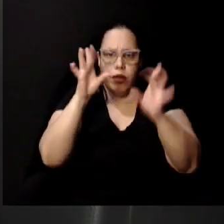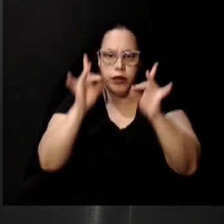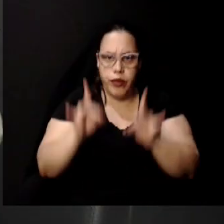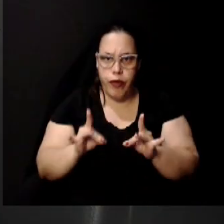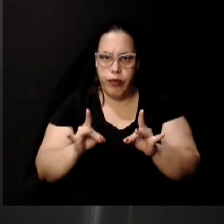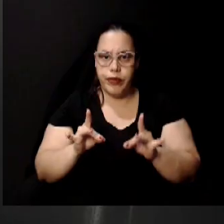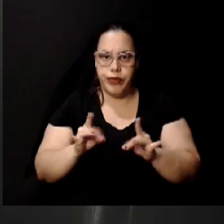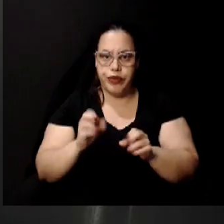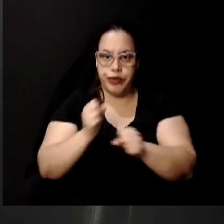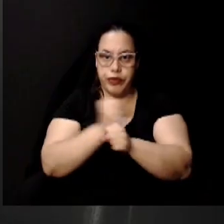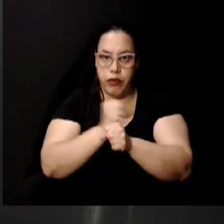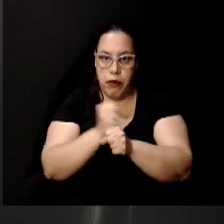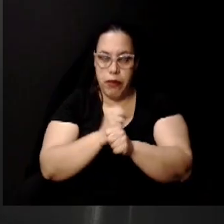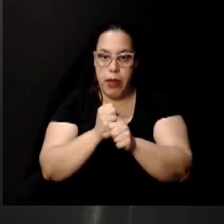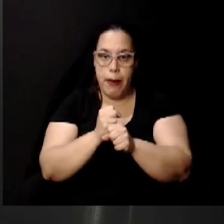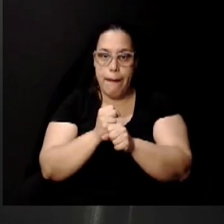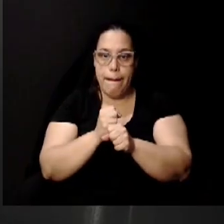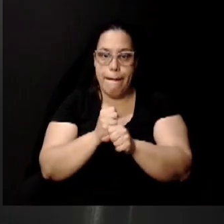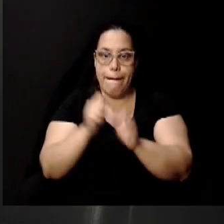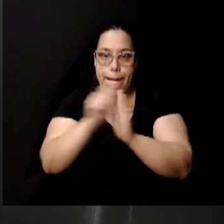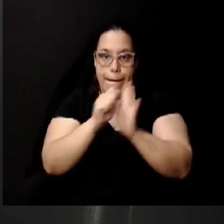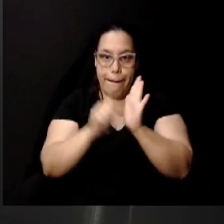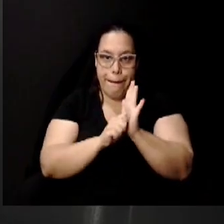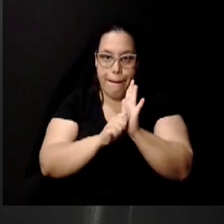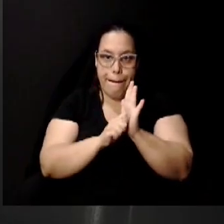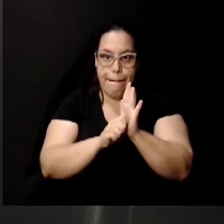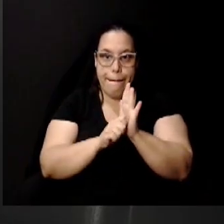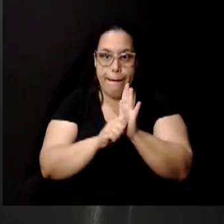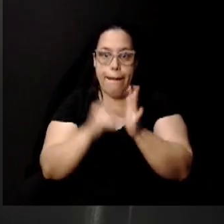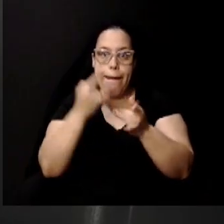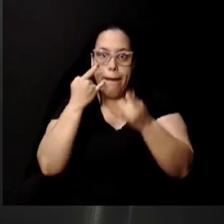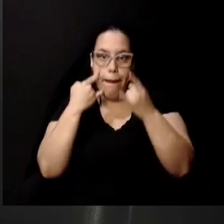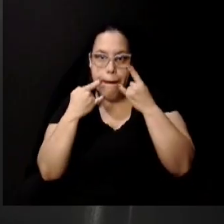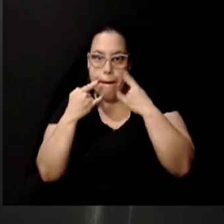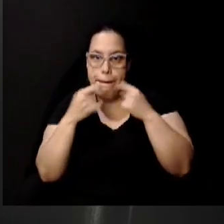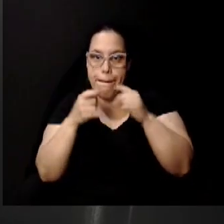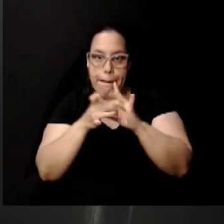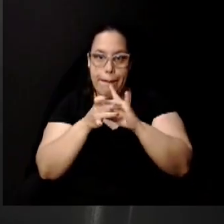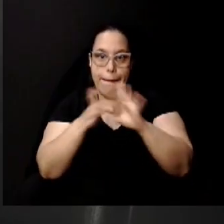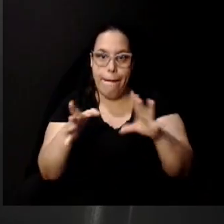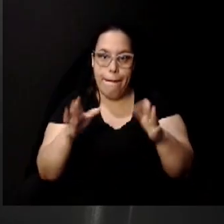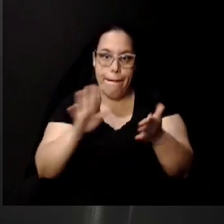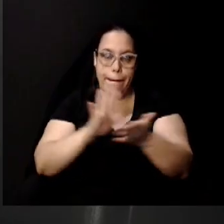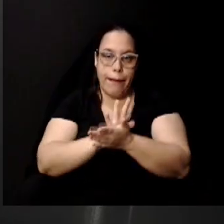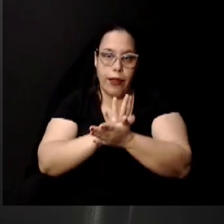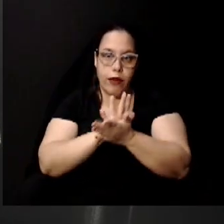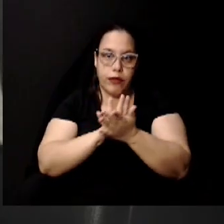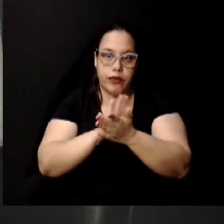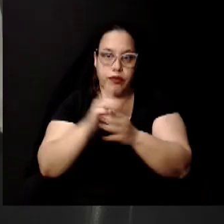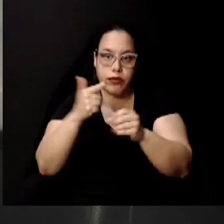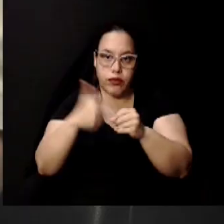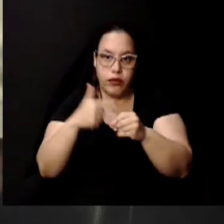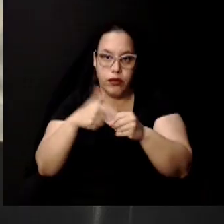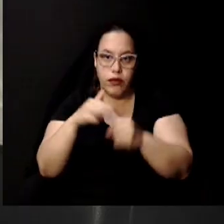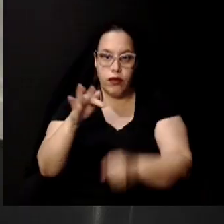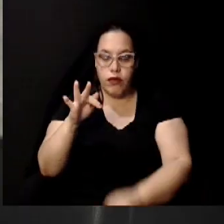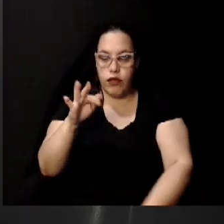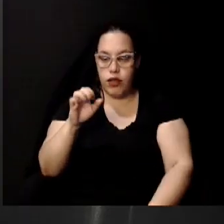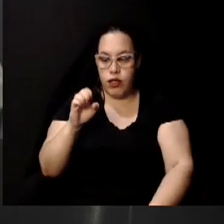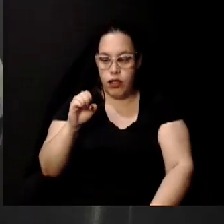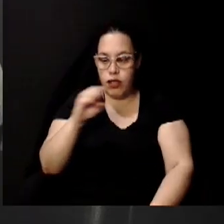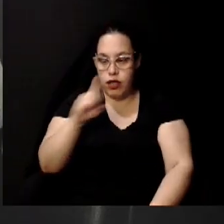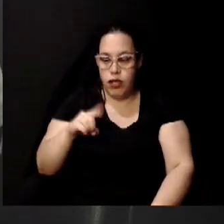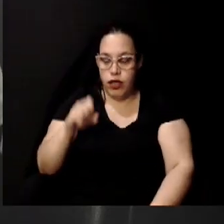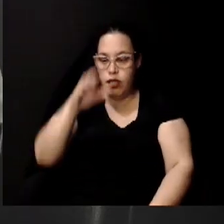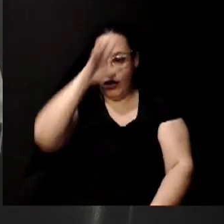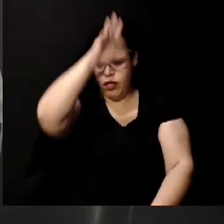E aquele artigo tem como intenção liberar a exploração de petróleo na foz do Amazonas, mas não só na foz do Amazonas,